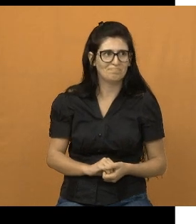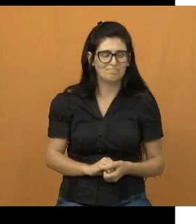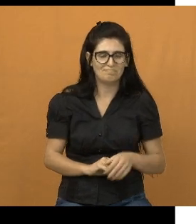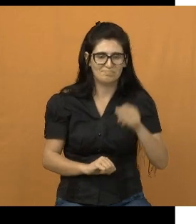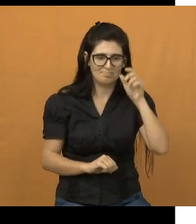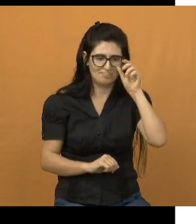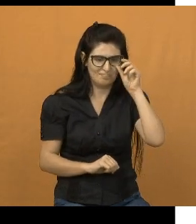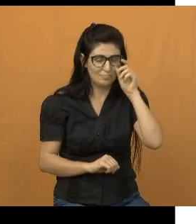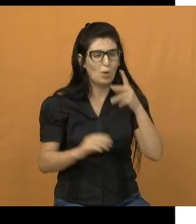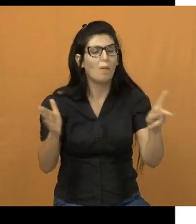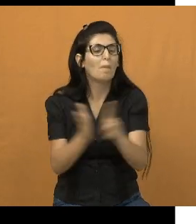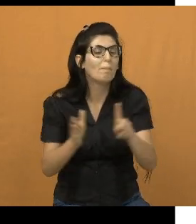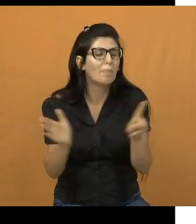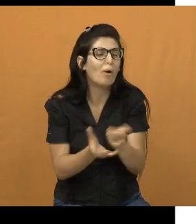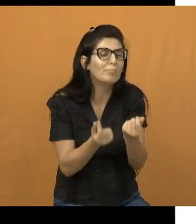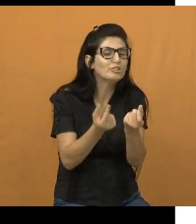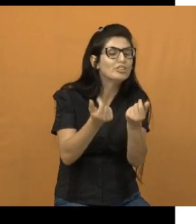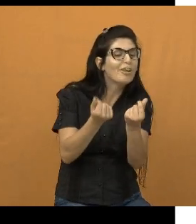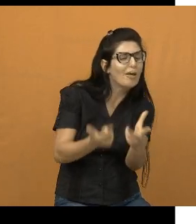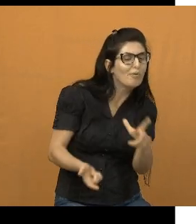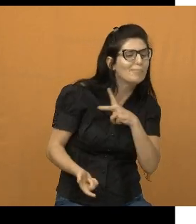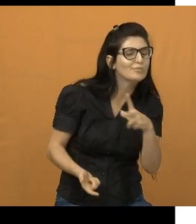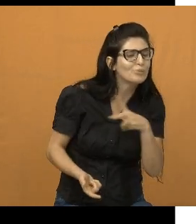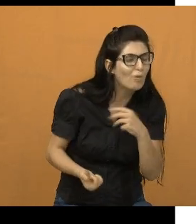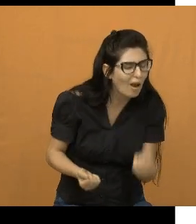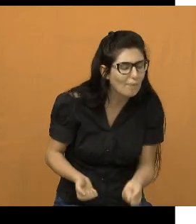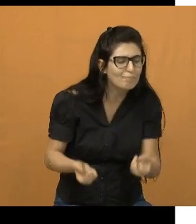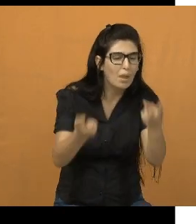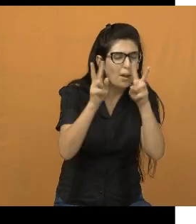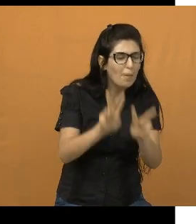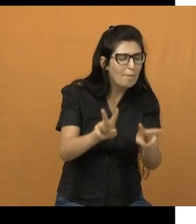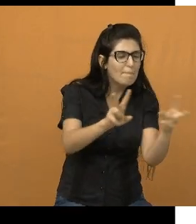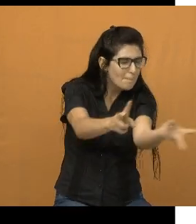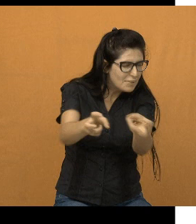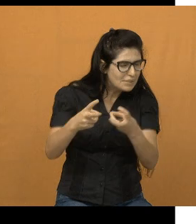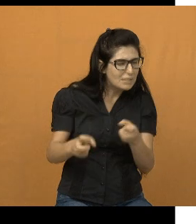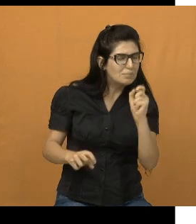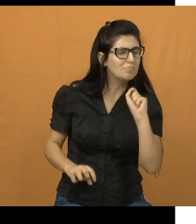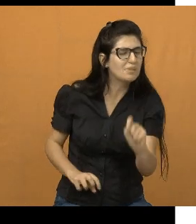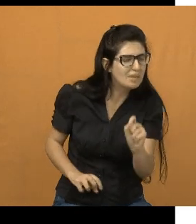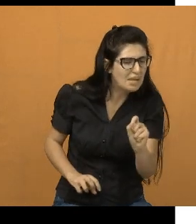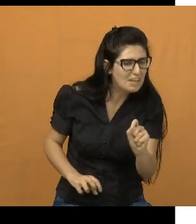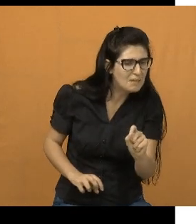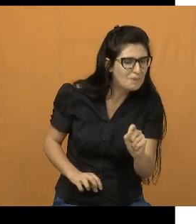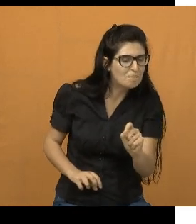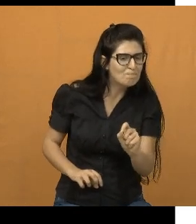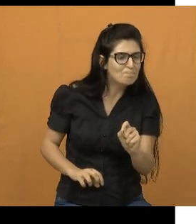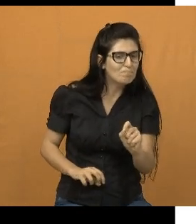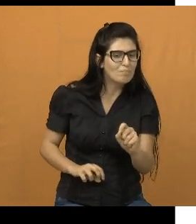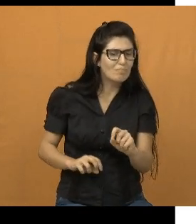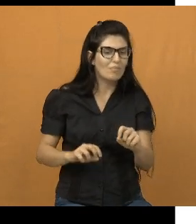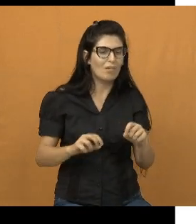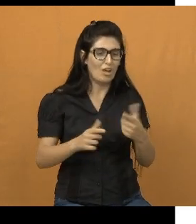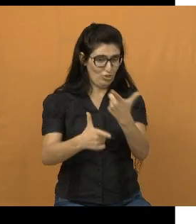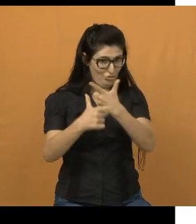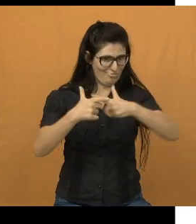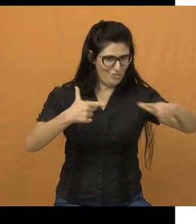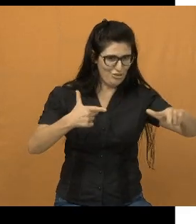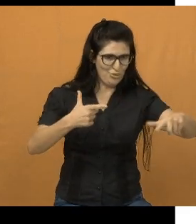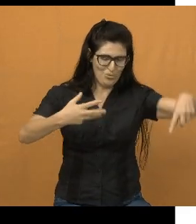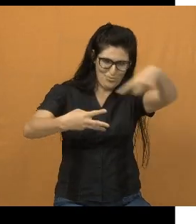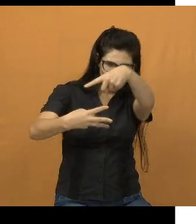Os recursos próprios. Se vocês observarem, se pegarmos o queijo, nós repartimos em 3